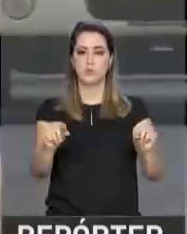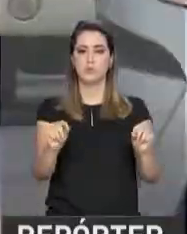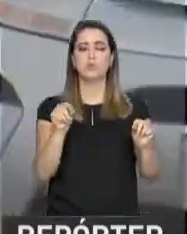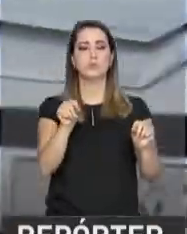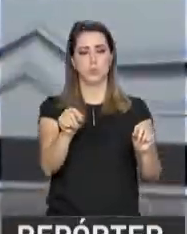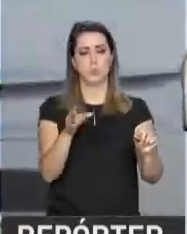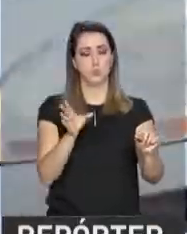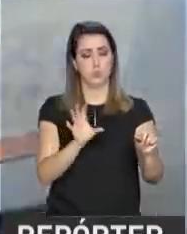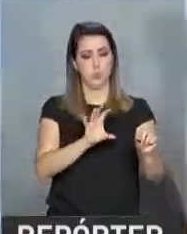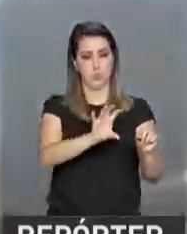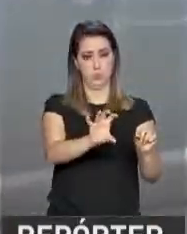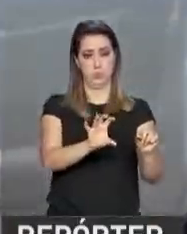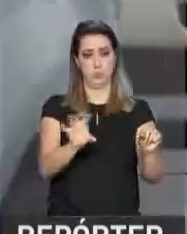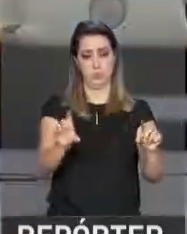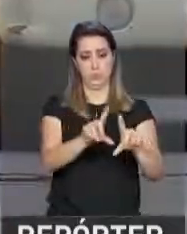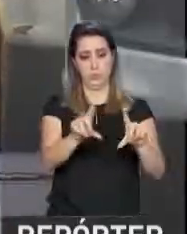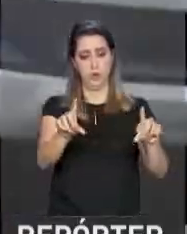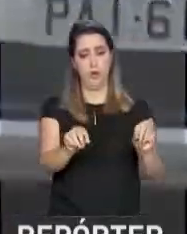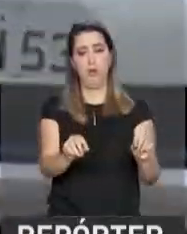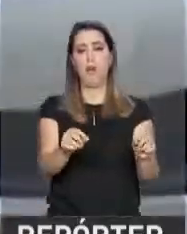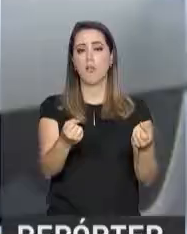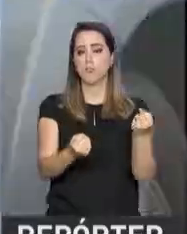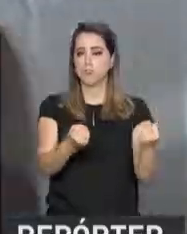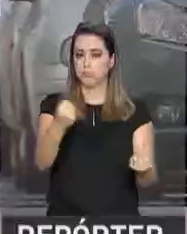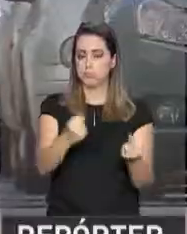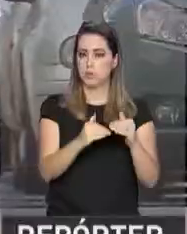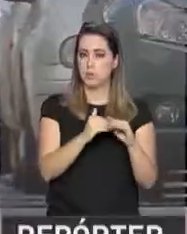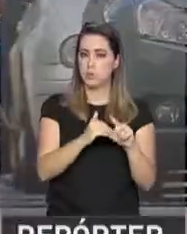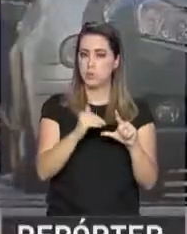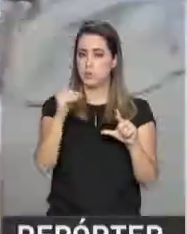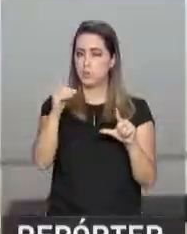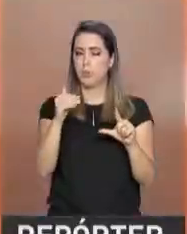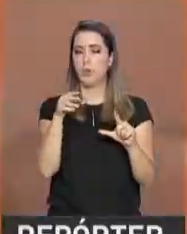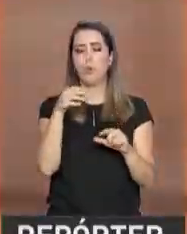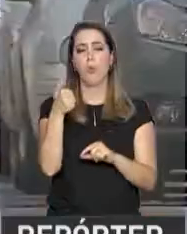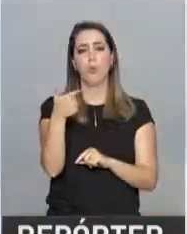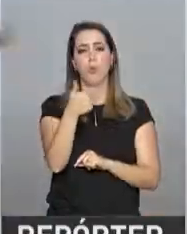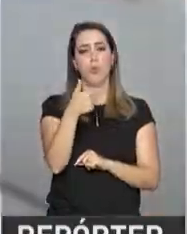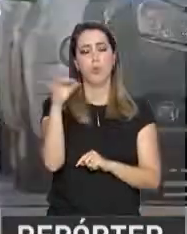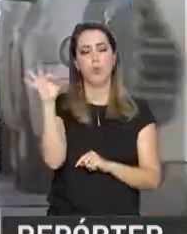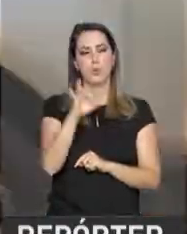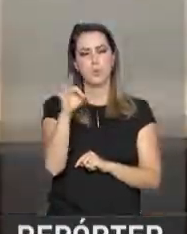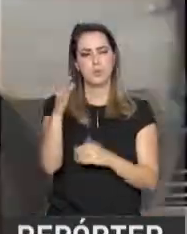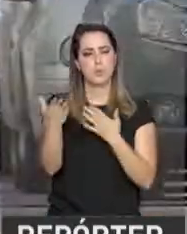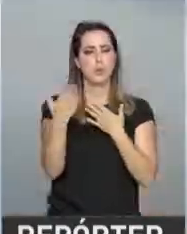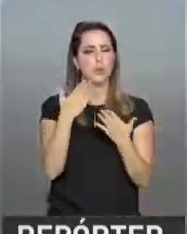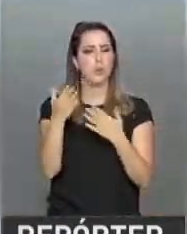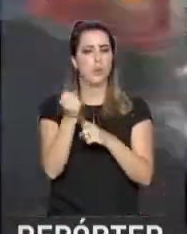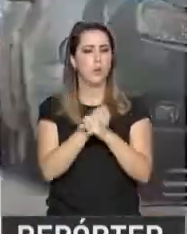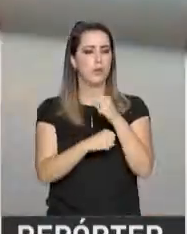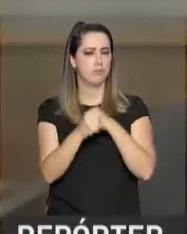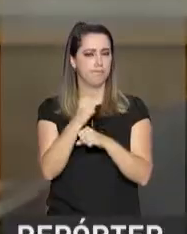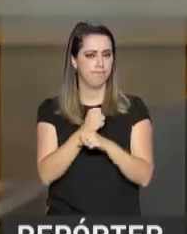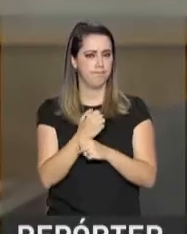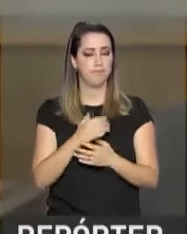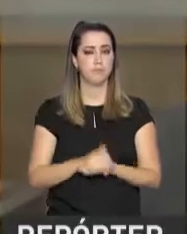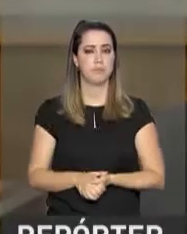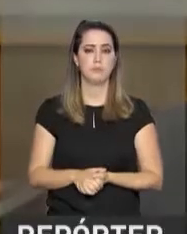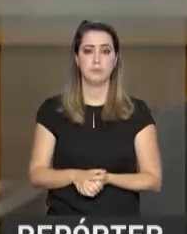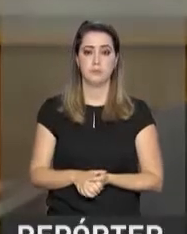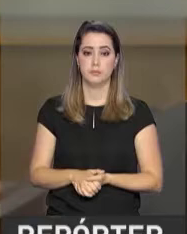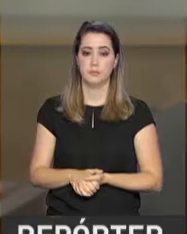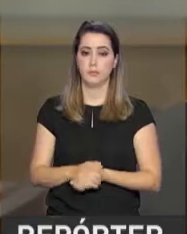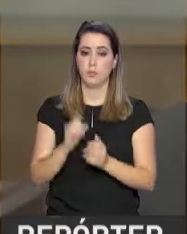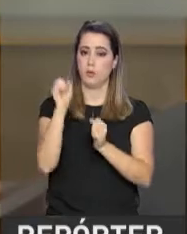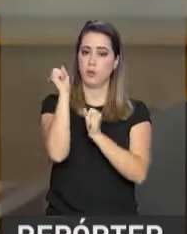de 2018, uma elevação de 12% em relação ao mesmo período de 2017. O comportamento